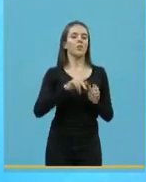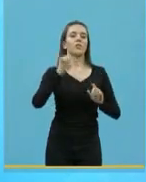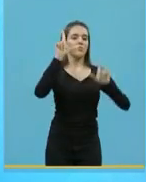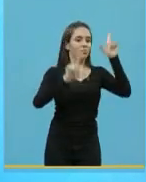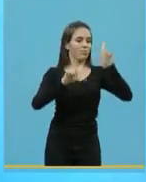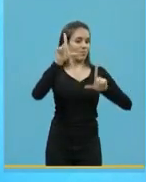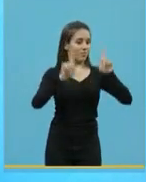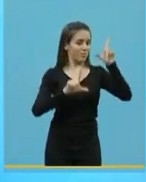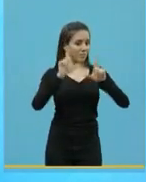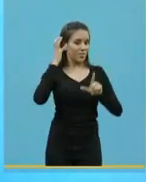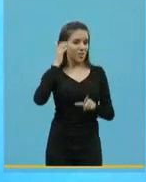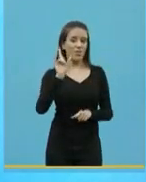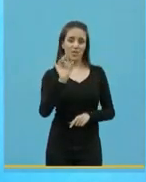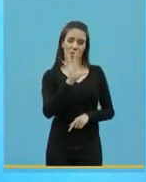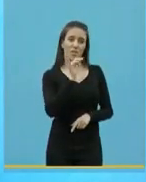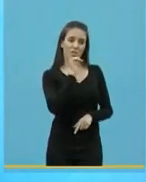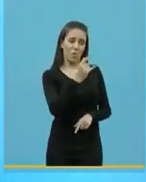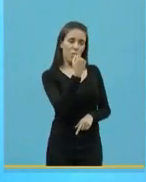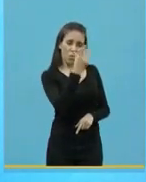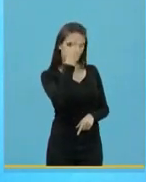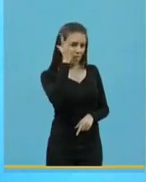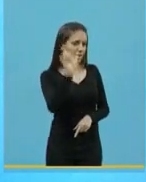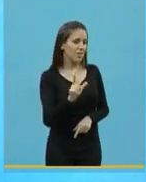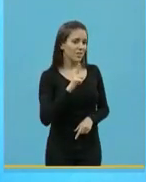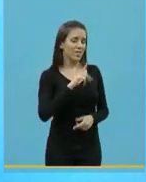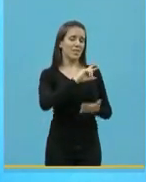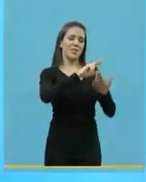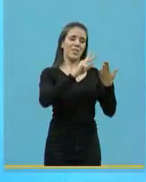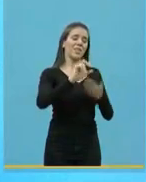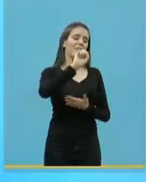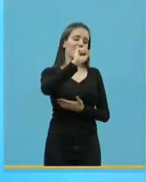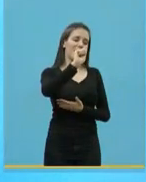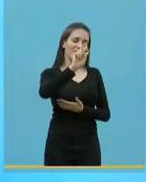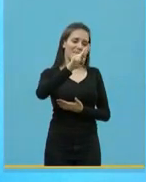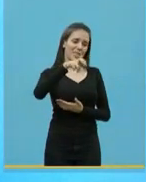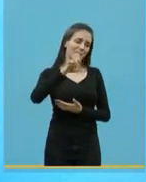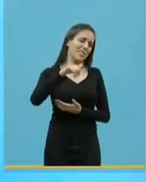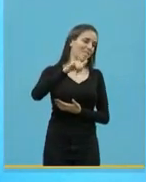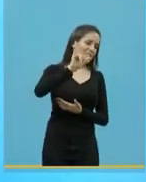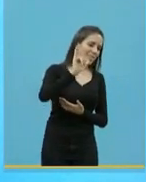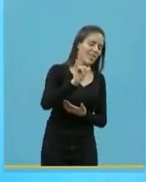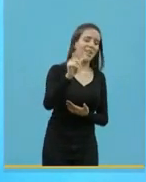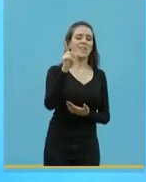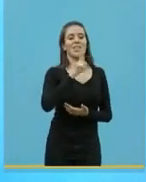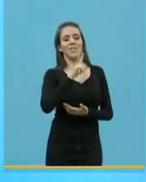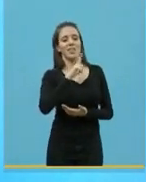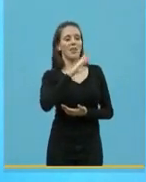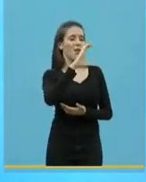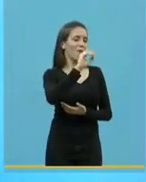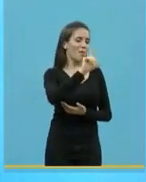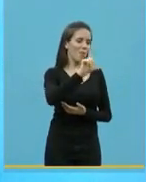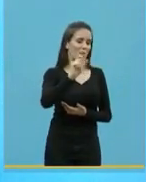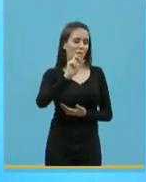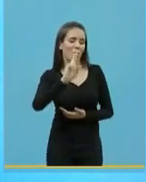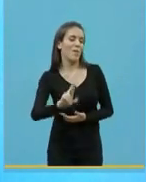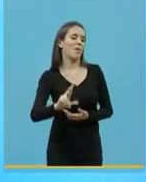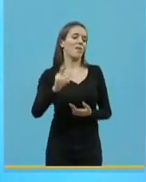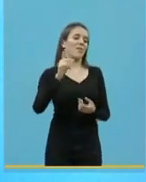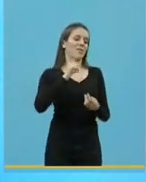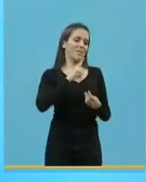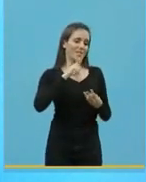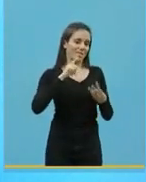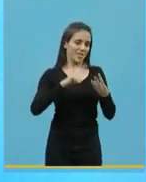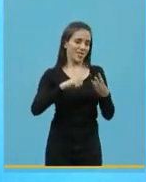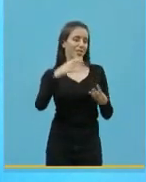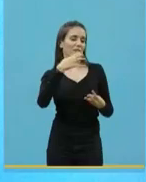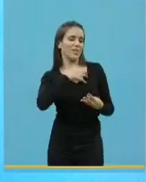e tv você citou só um podemos citar mais sarney tem a globo no maranhão collor tem a globo em alagoas acm neto tem